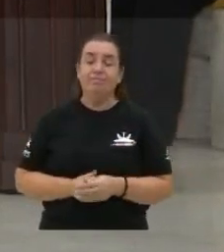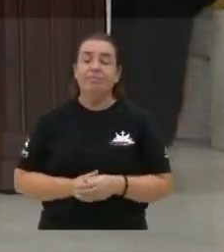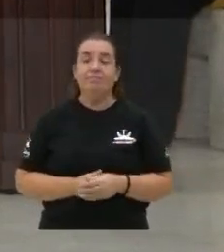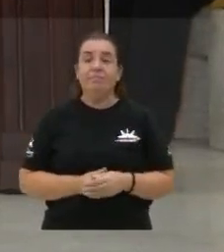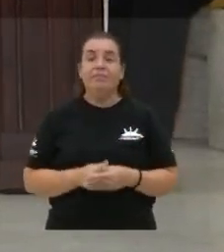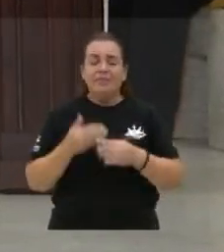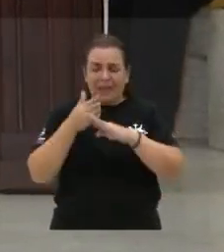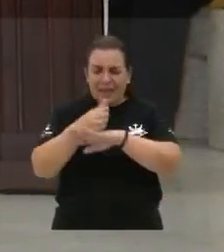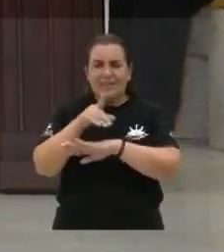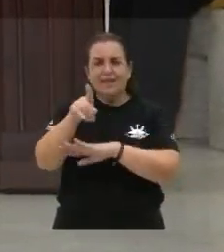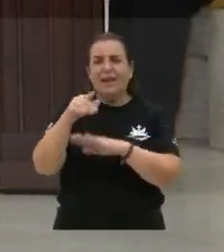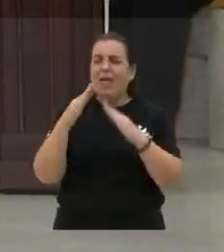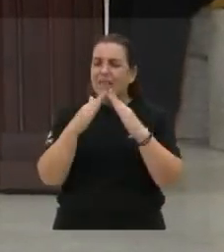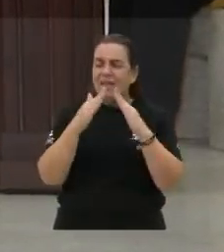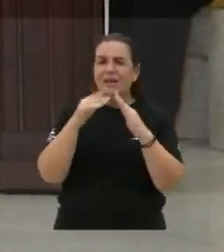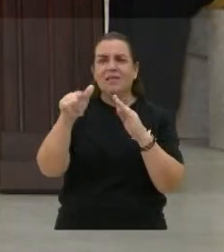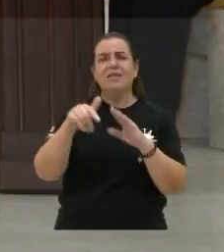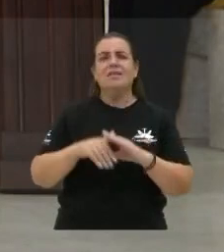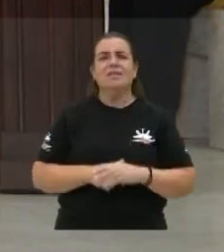Entra lá, Nossa Senhora.